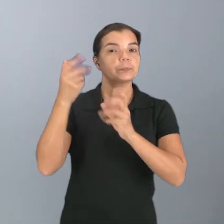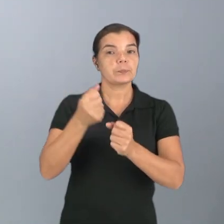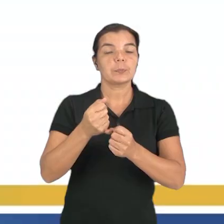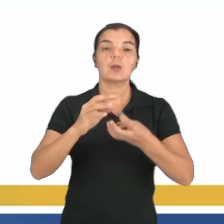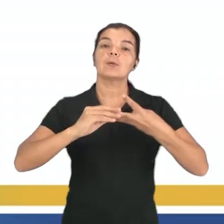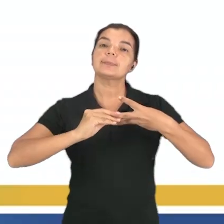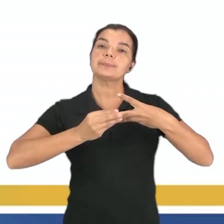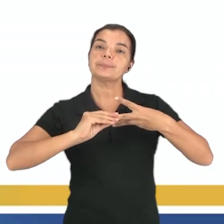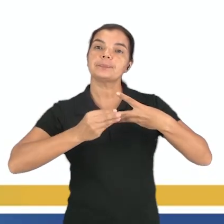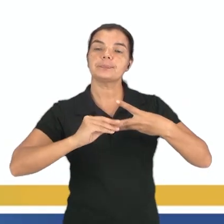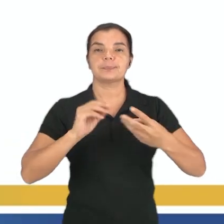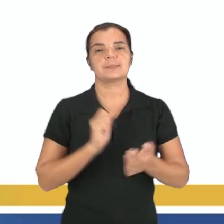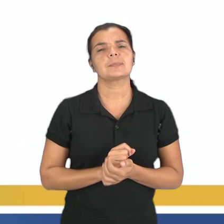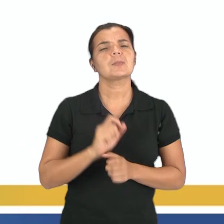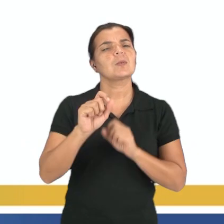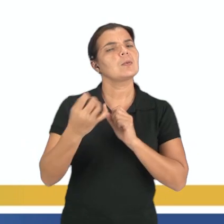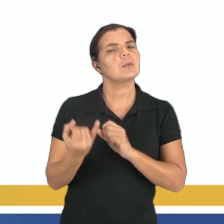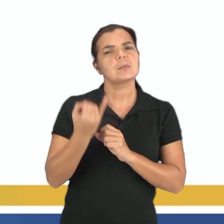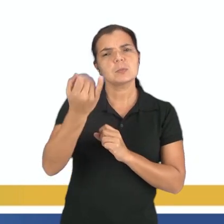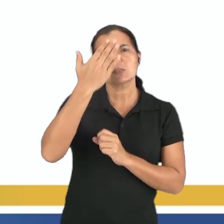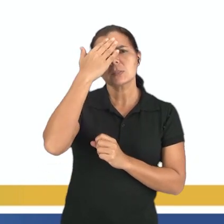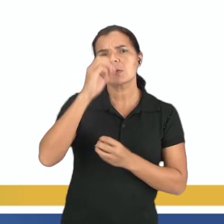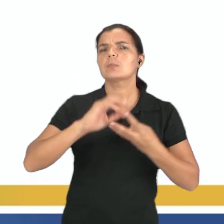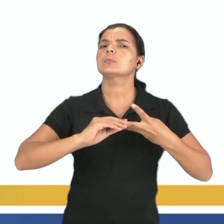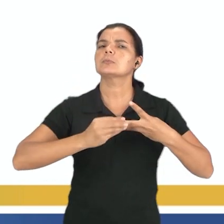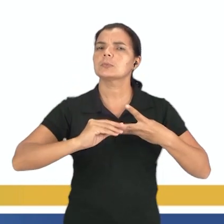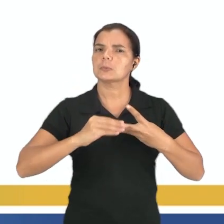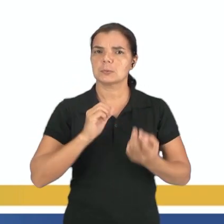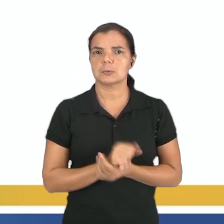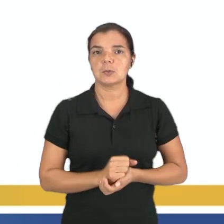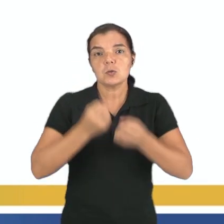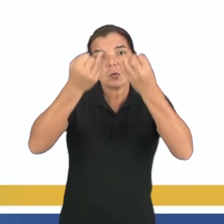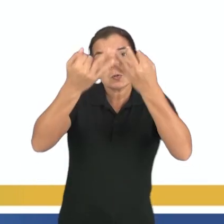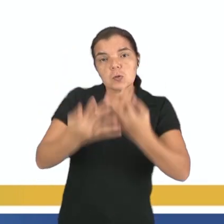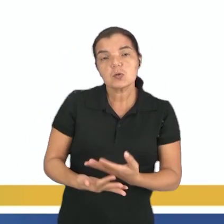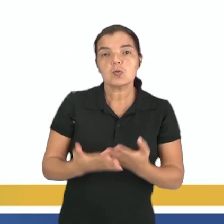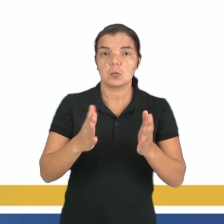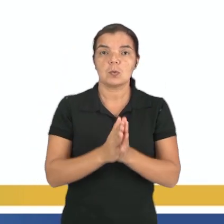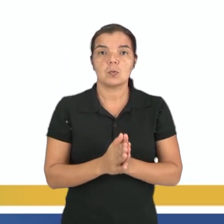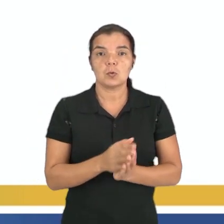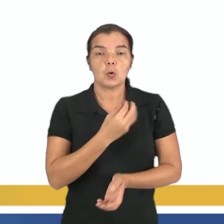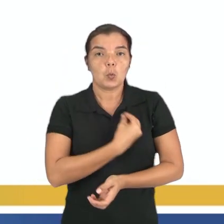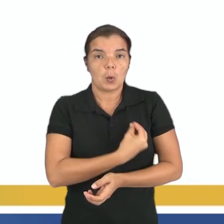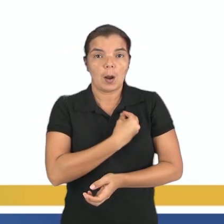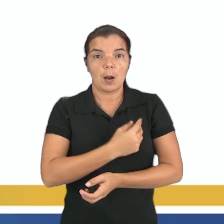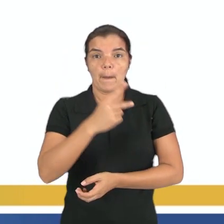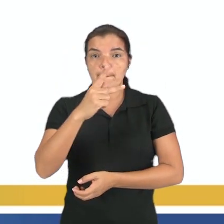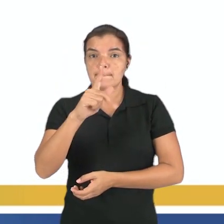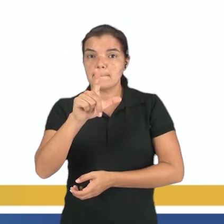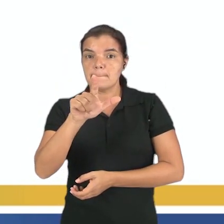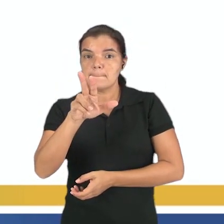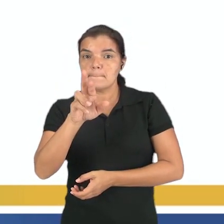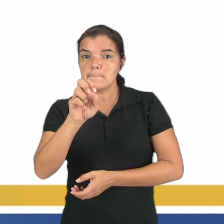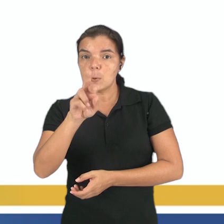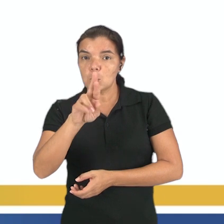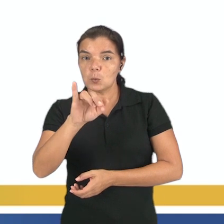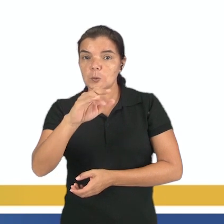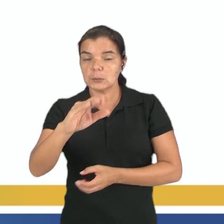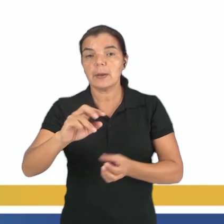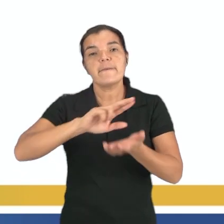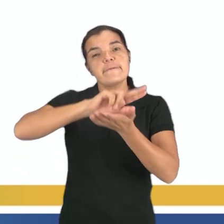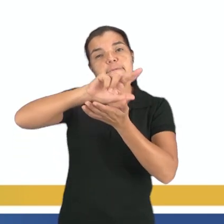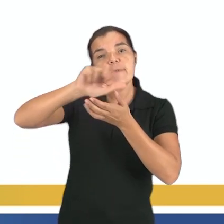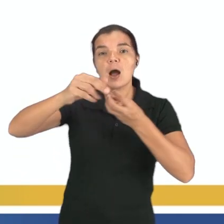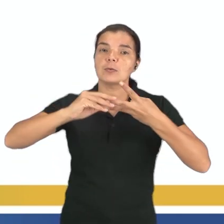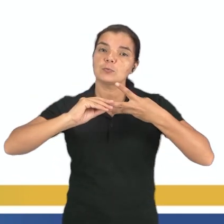conceito de célula. O que é importante eu saber sobre a célula? Quando eu falo de um ser vivo pluricelular, ele pode ter